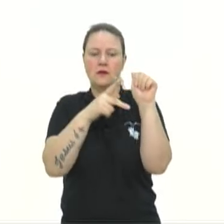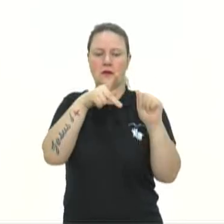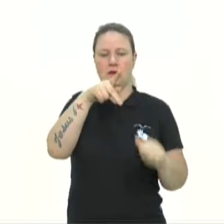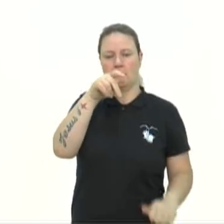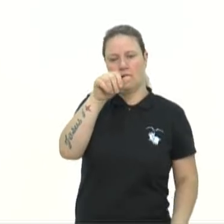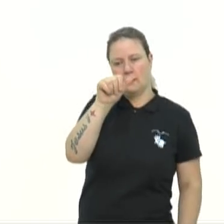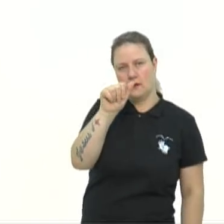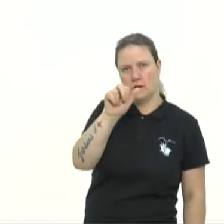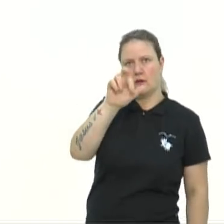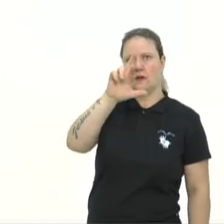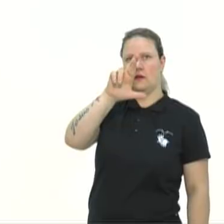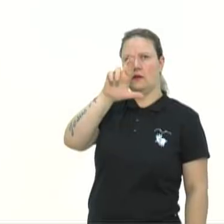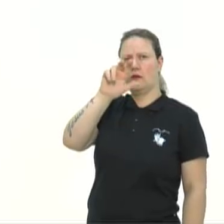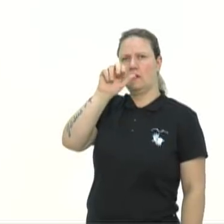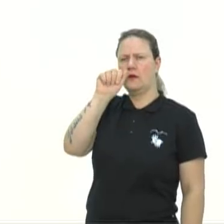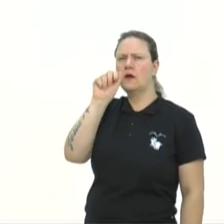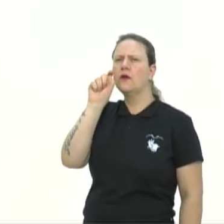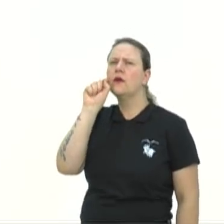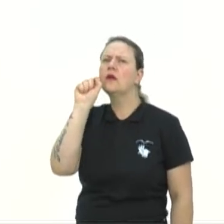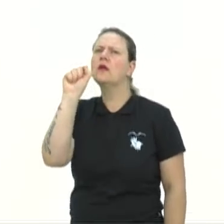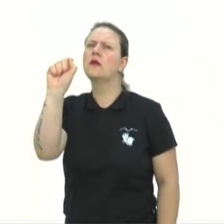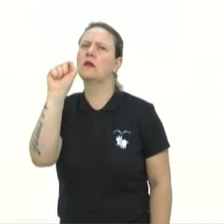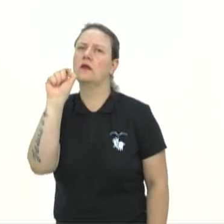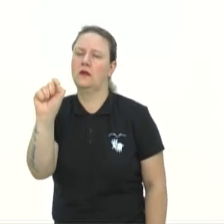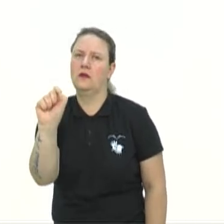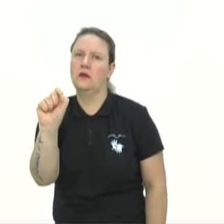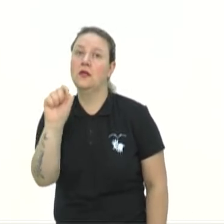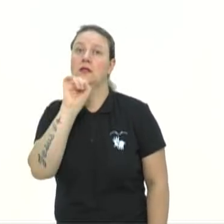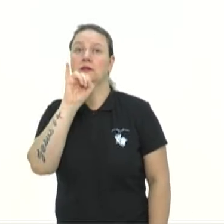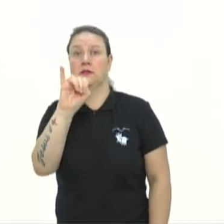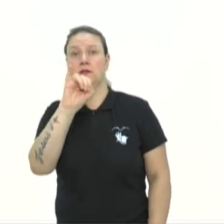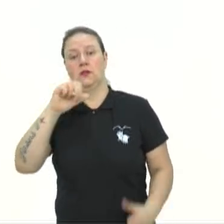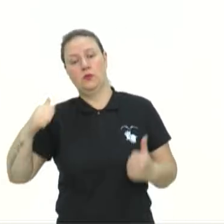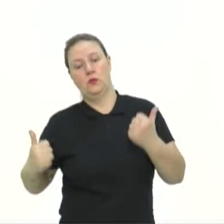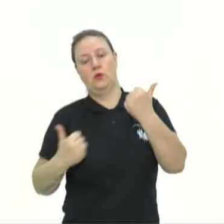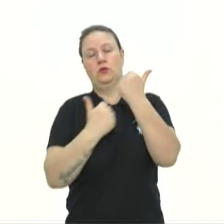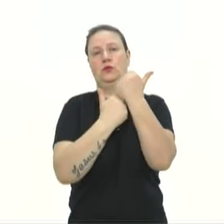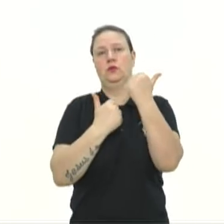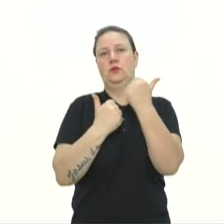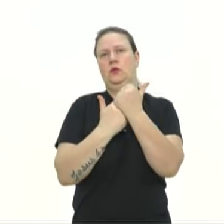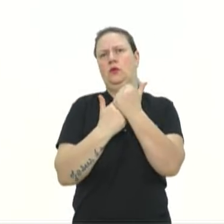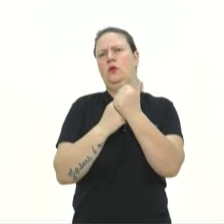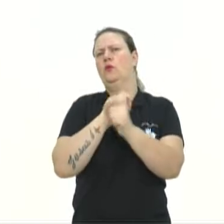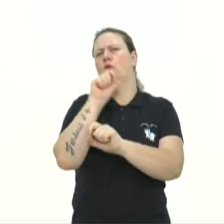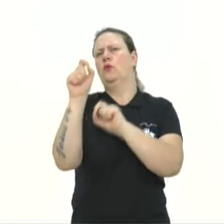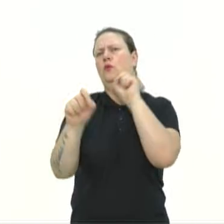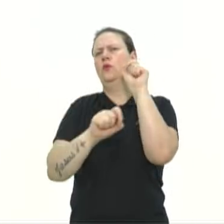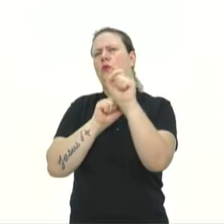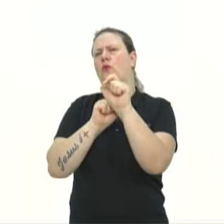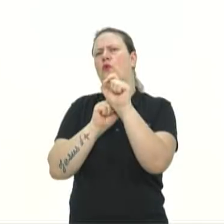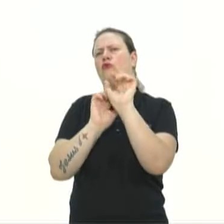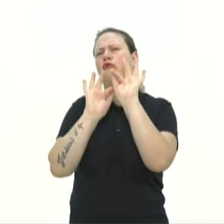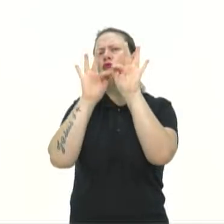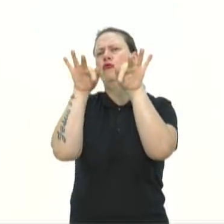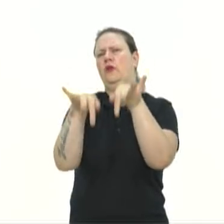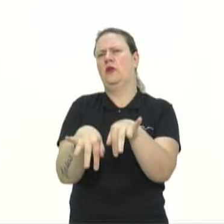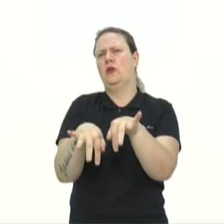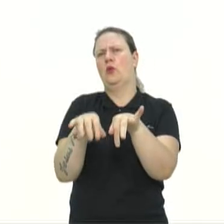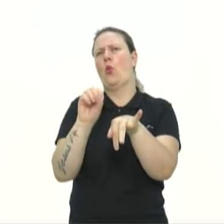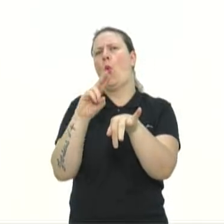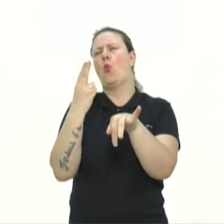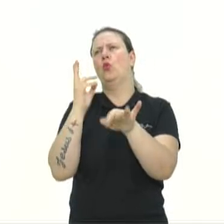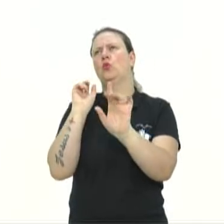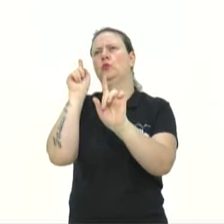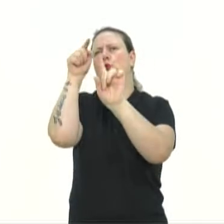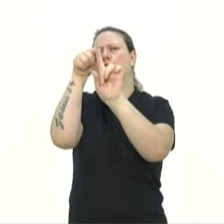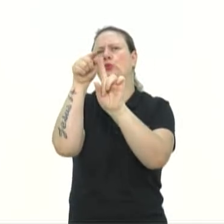quê. Se eu substituir esse para quê com a fim de quê, com a finalidade de, com o objetivo de,